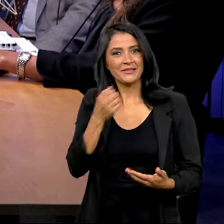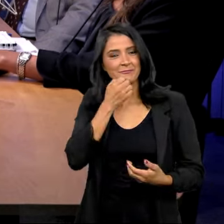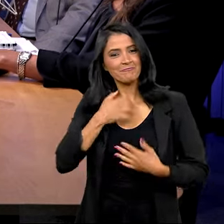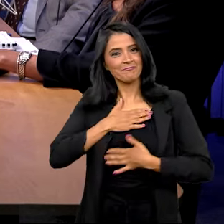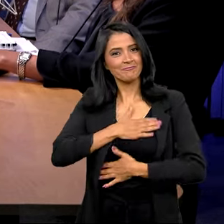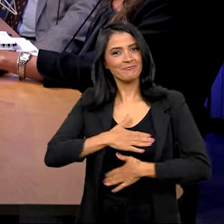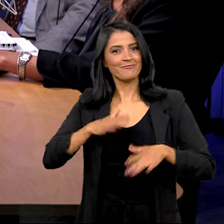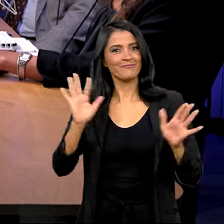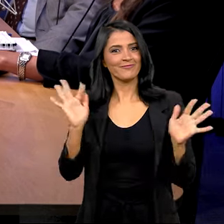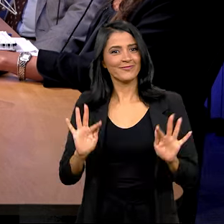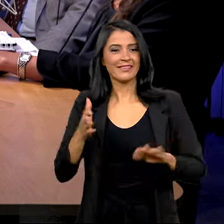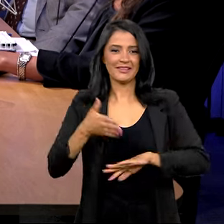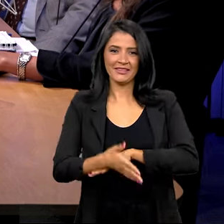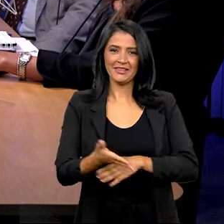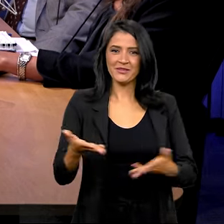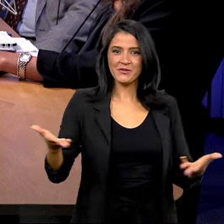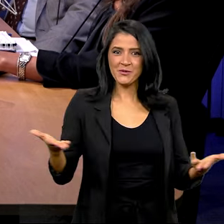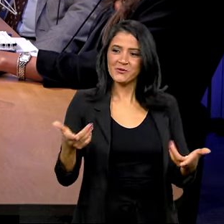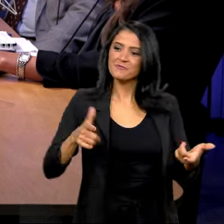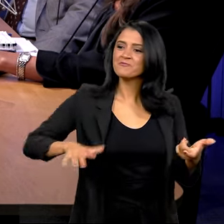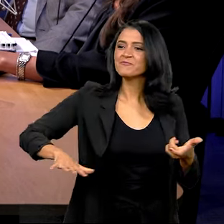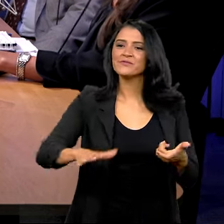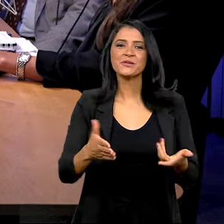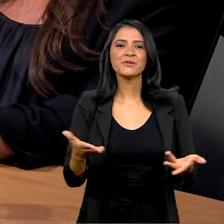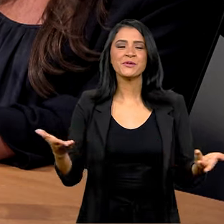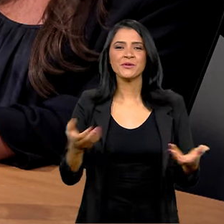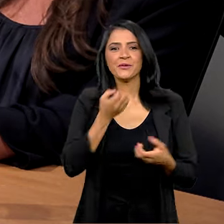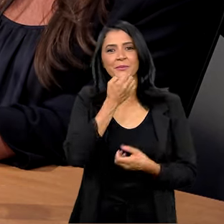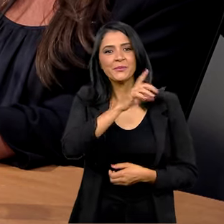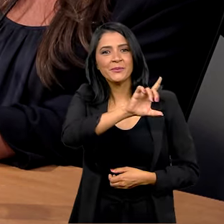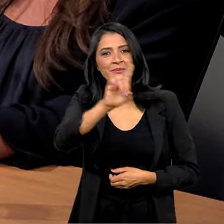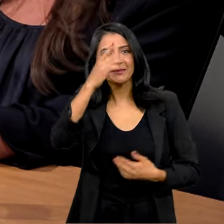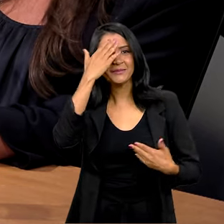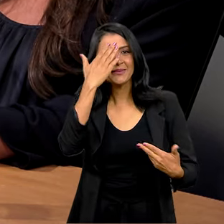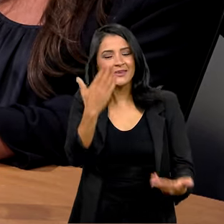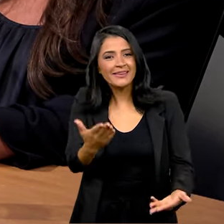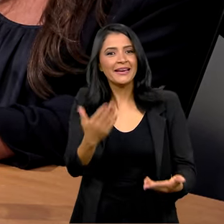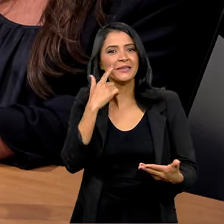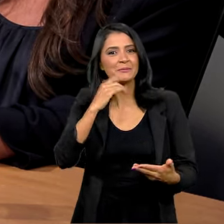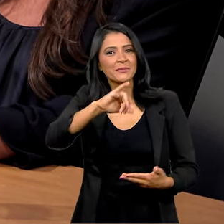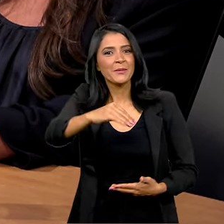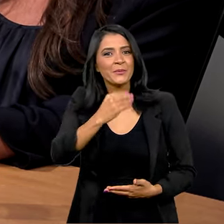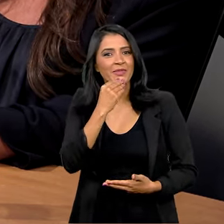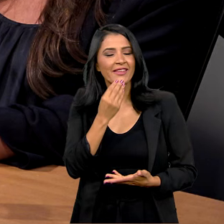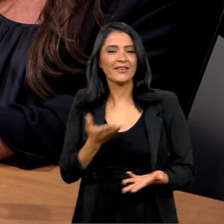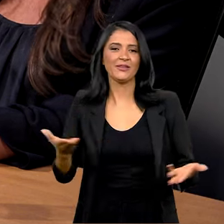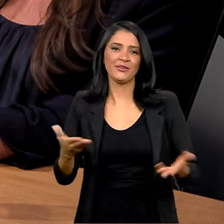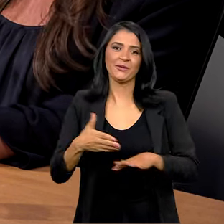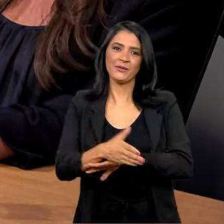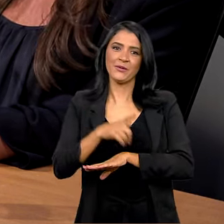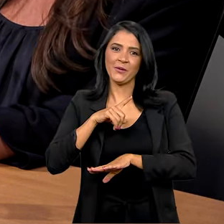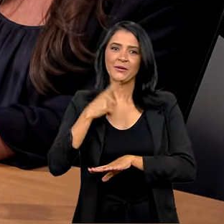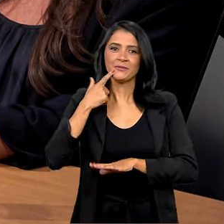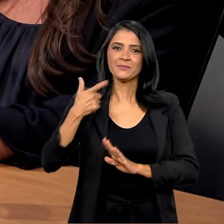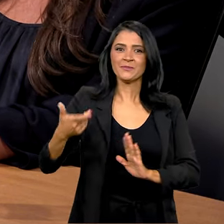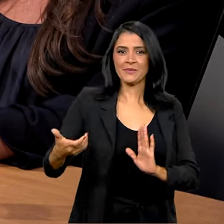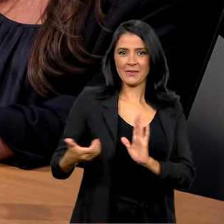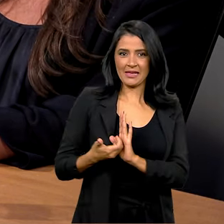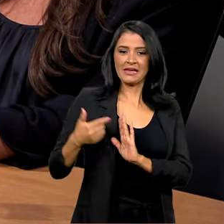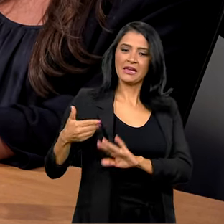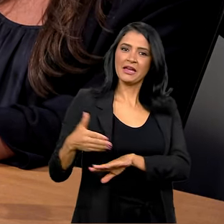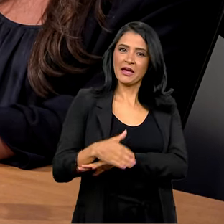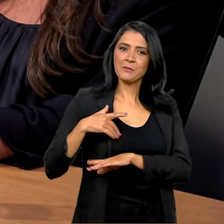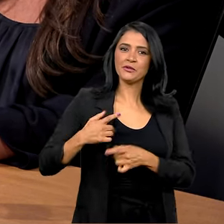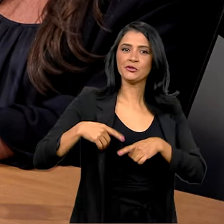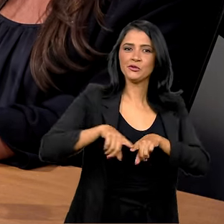Geovana é um prazer estar aqui hoje com vocês dividindo esse espaço Bom dia Geovana muito obrigado pela oportunidade de a câmara dos